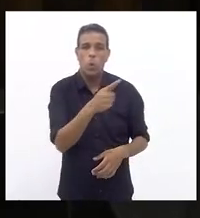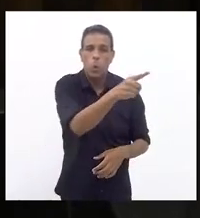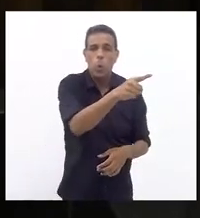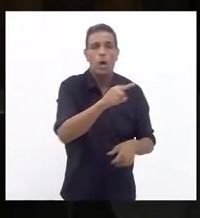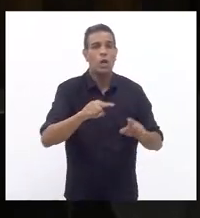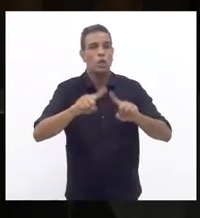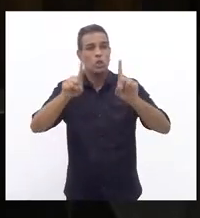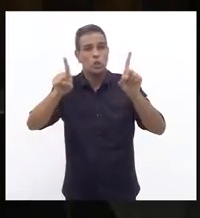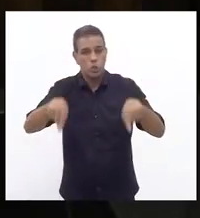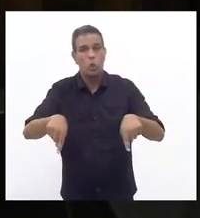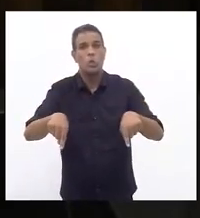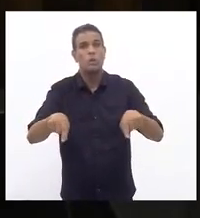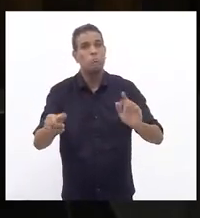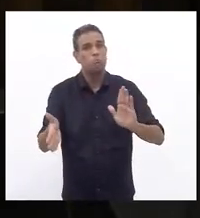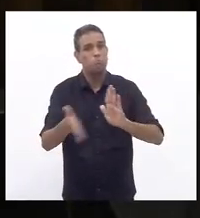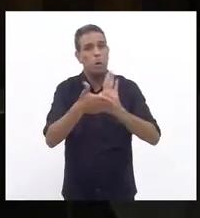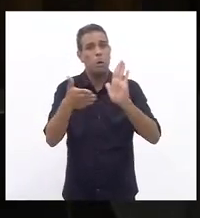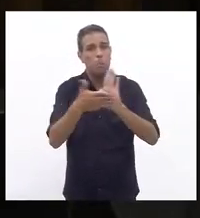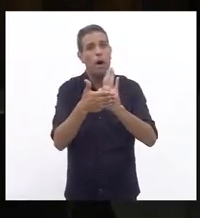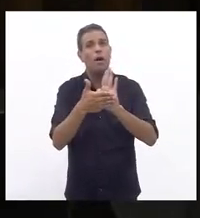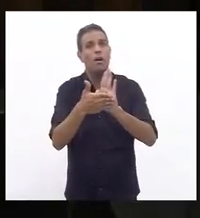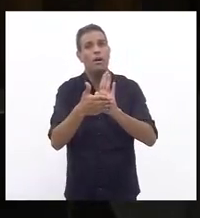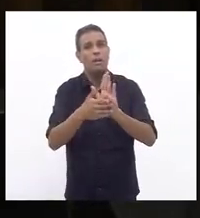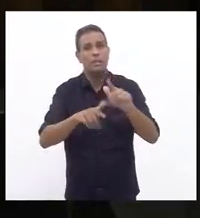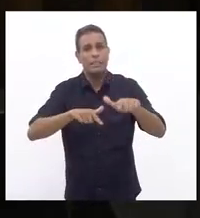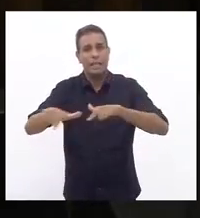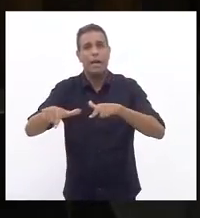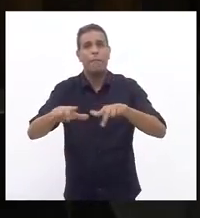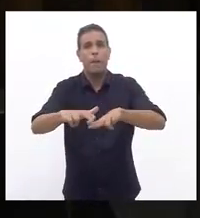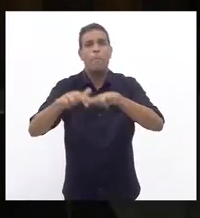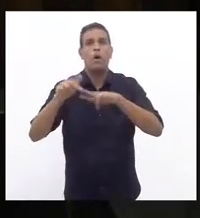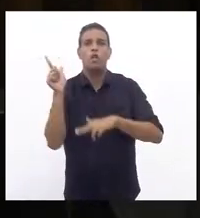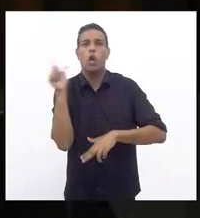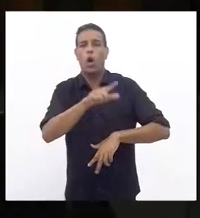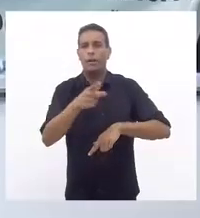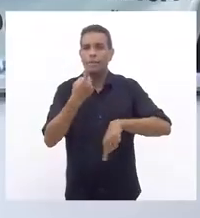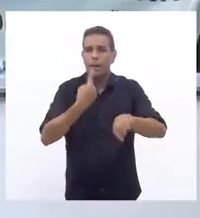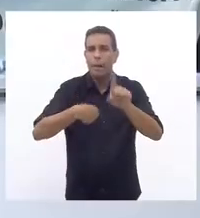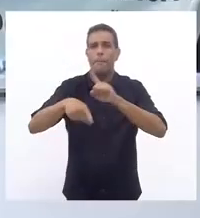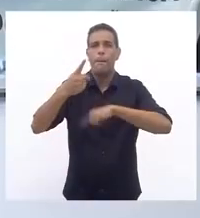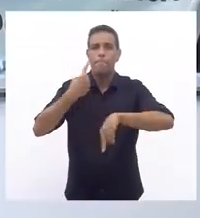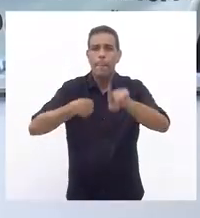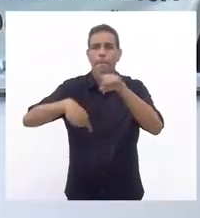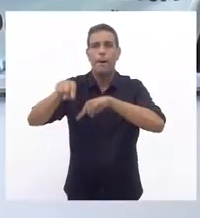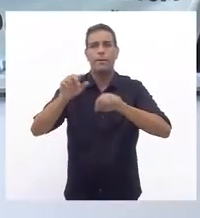Servidores da SEDAI se elegem vereador pelo trabalho que a SEDAI presta à comunidade.